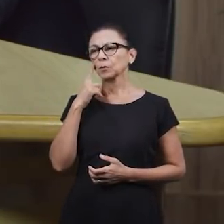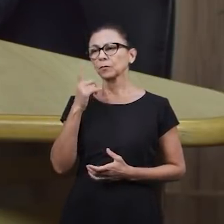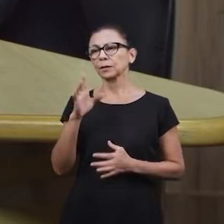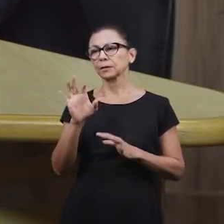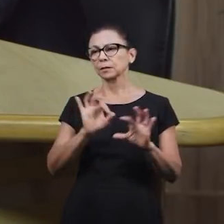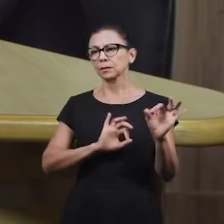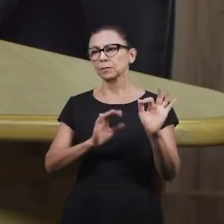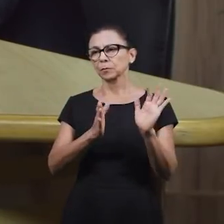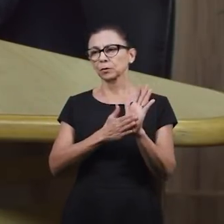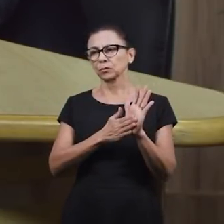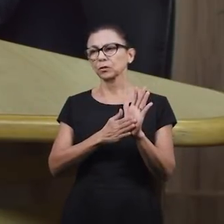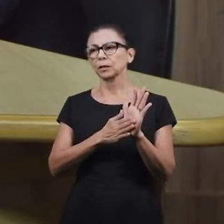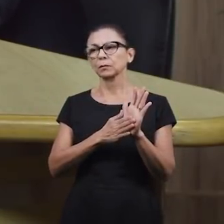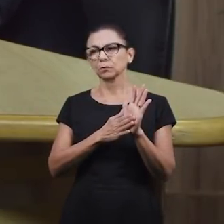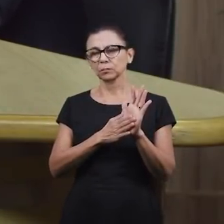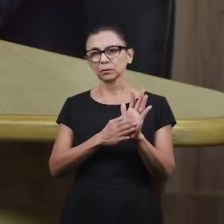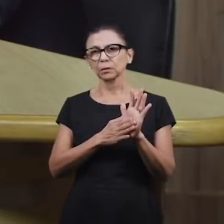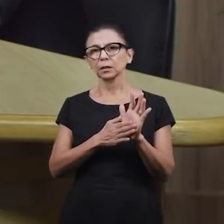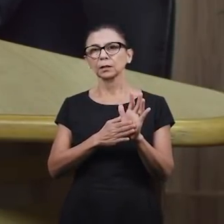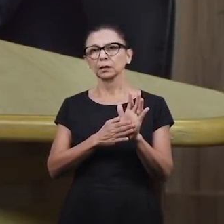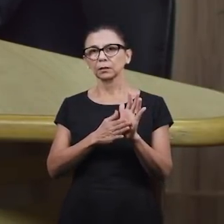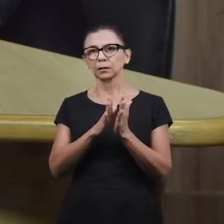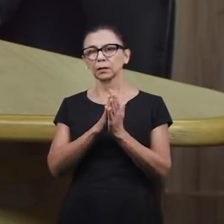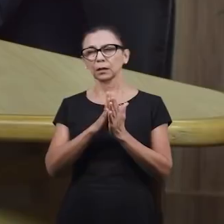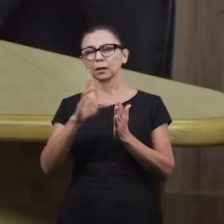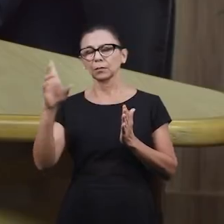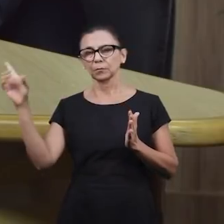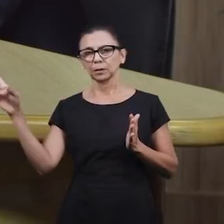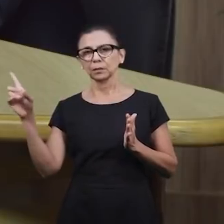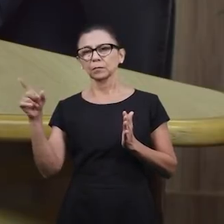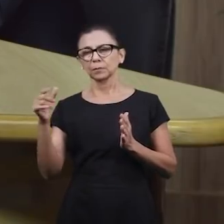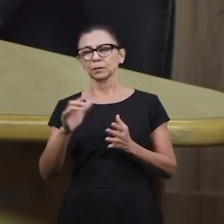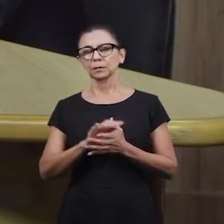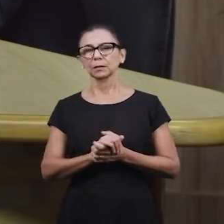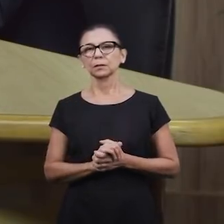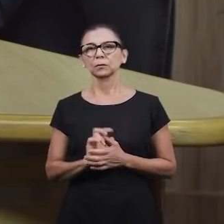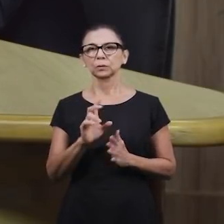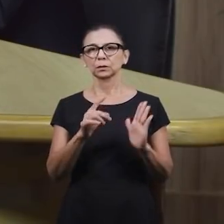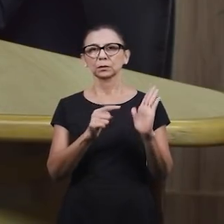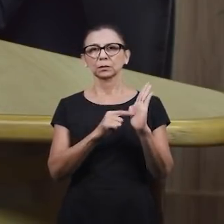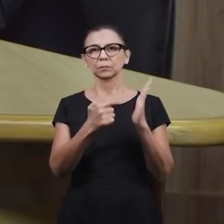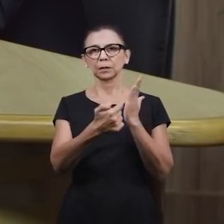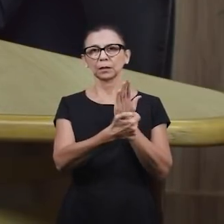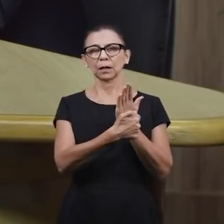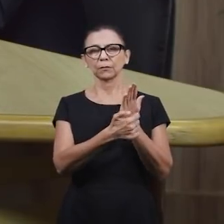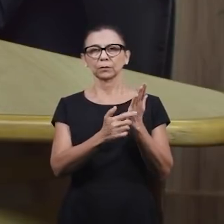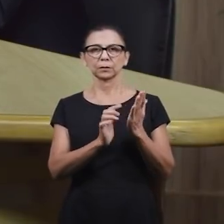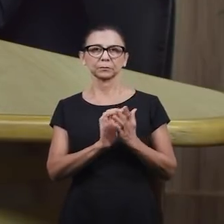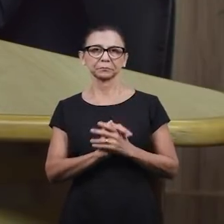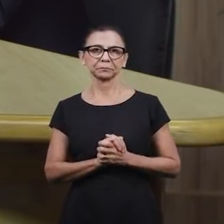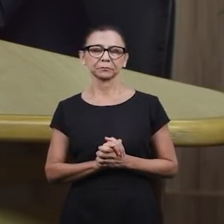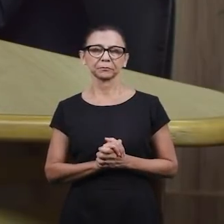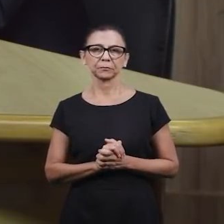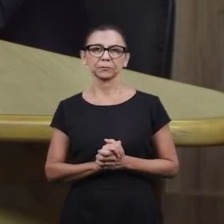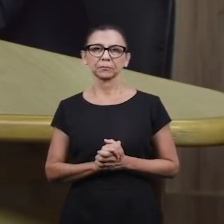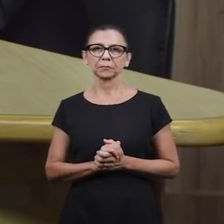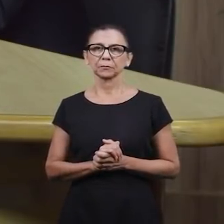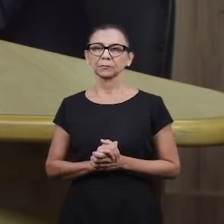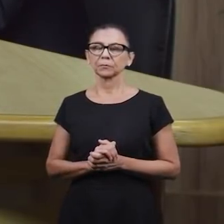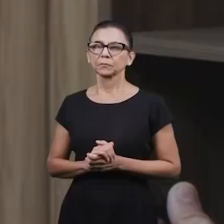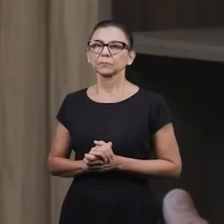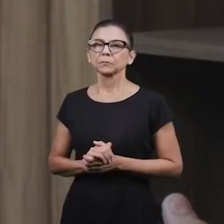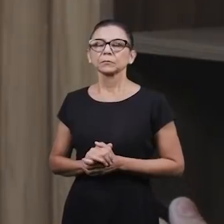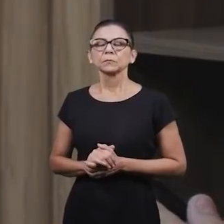que está dentro do tesouro, né? Usando a metáfora da parábola, e que você já fez